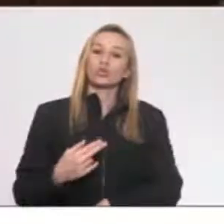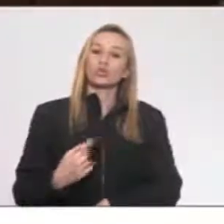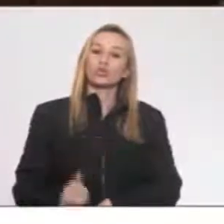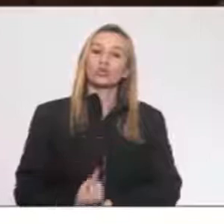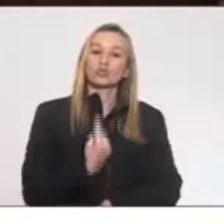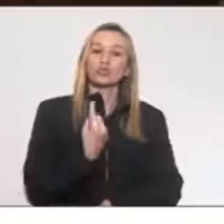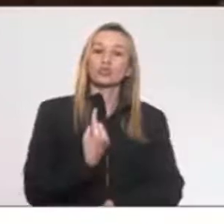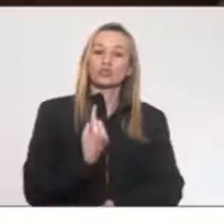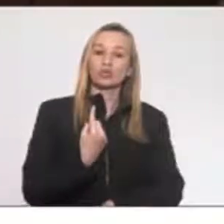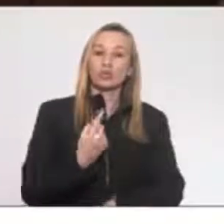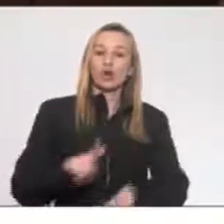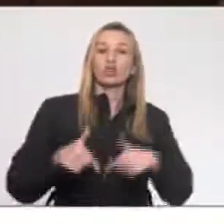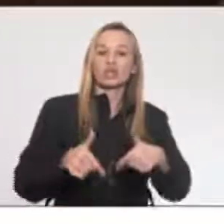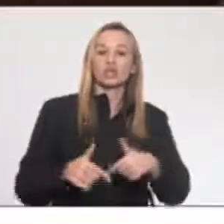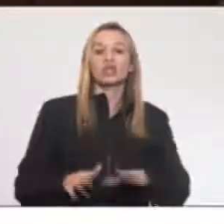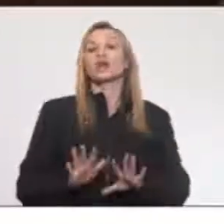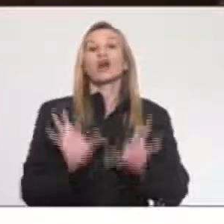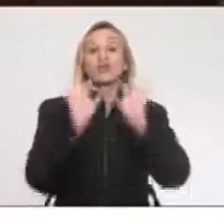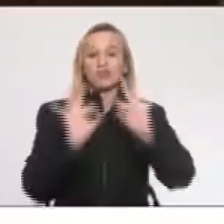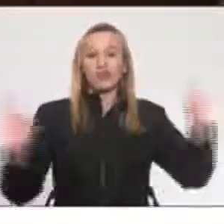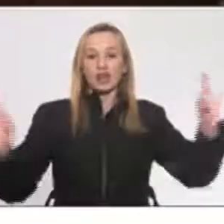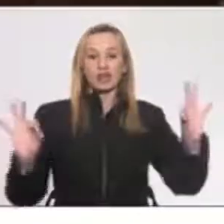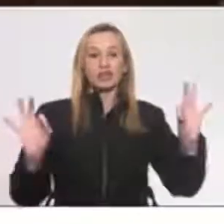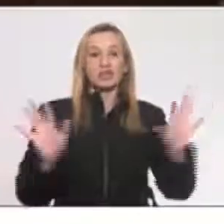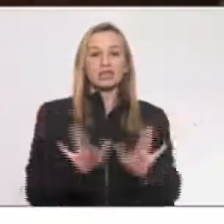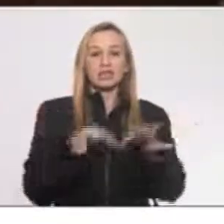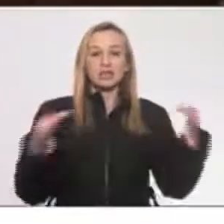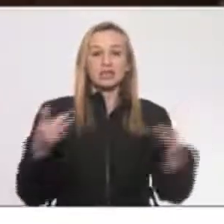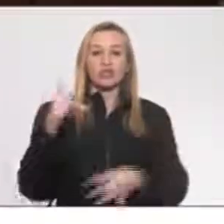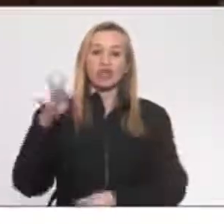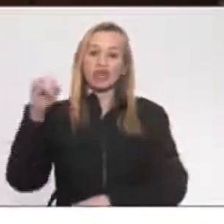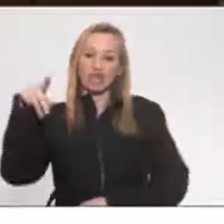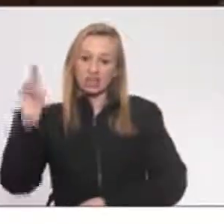frase. Franklin Roosevelt disse o seguinte: